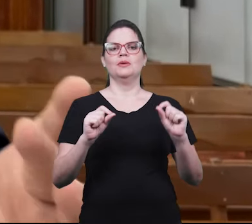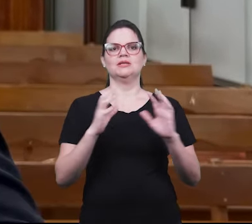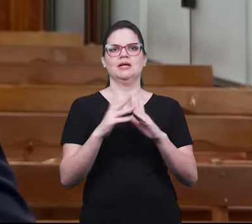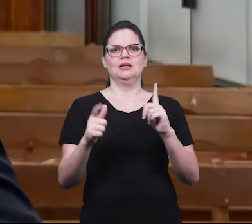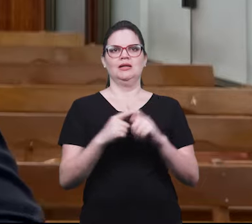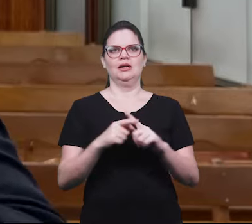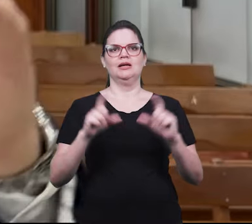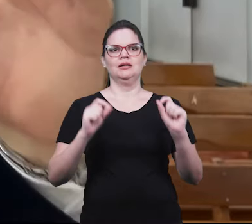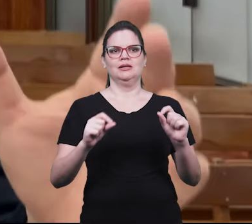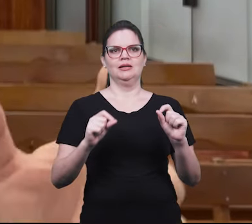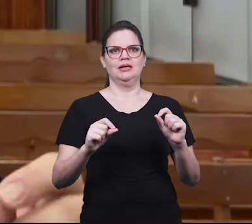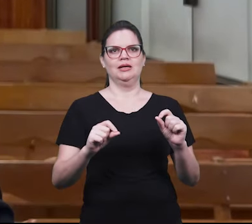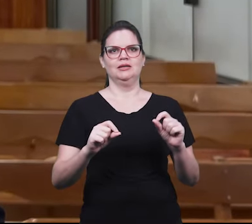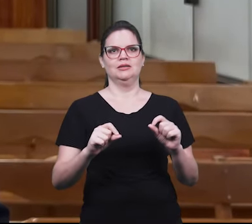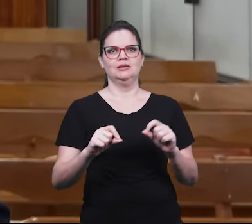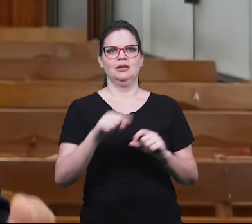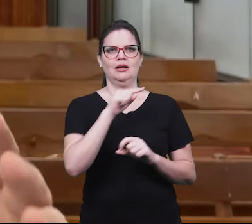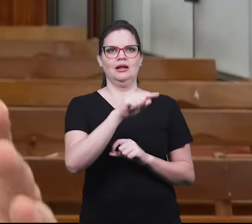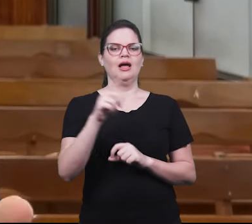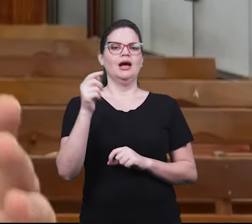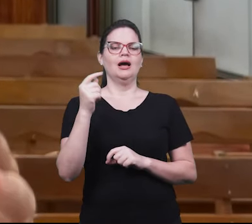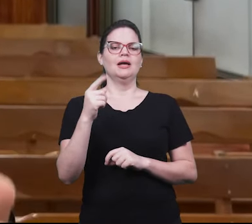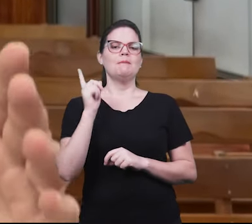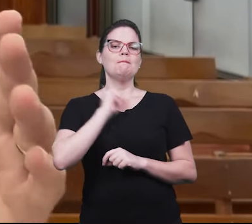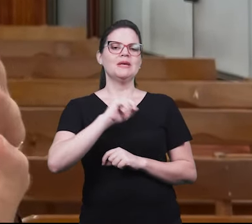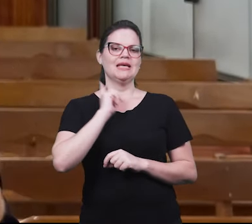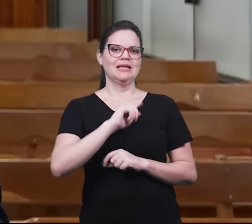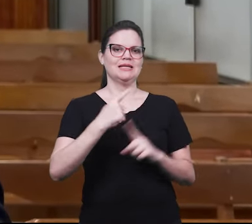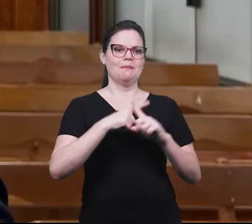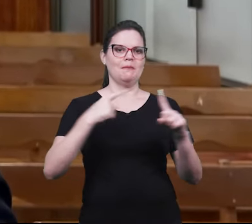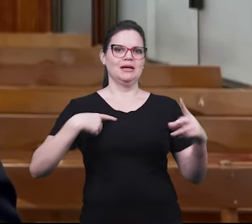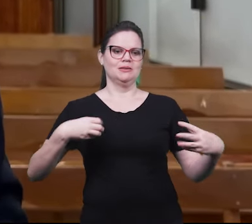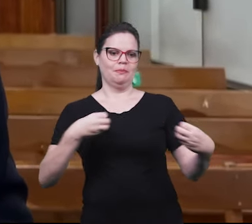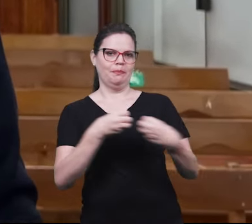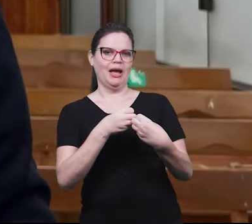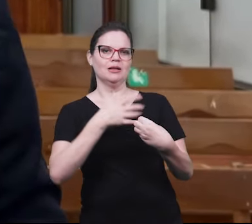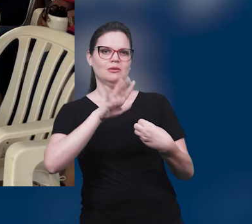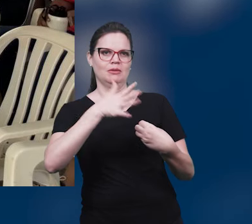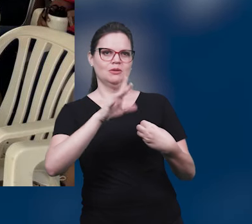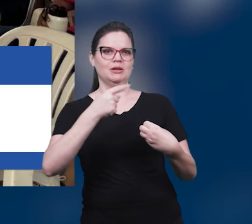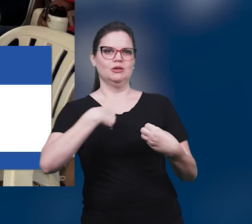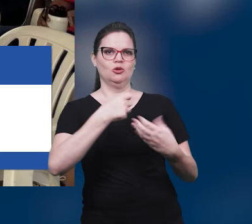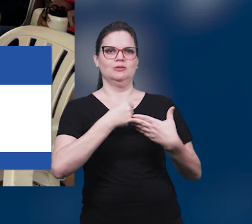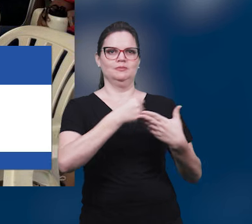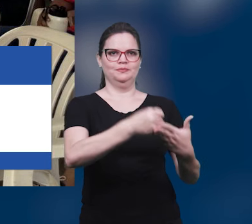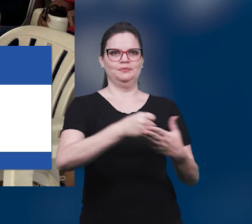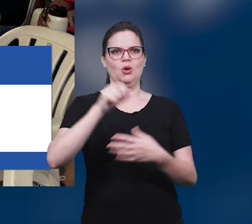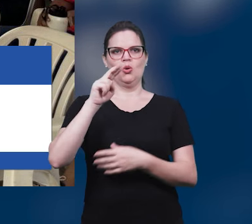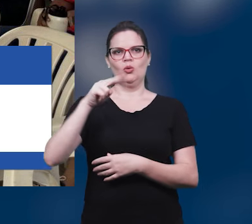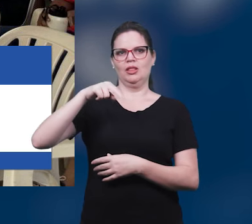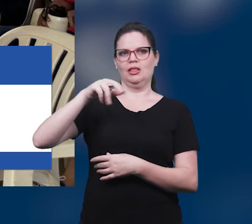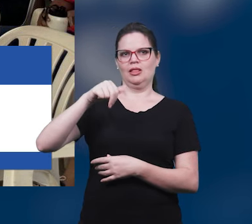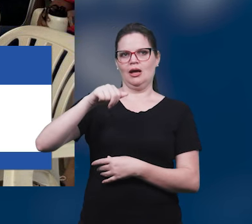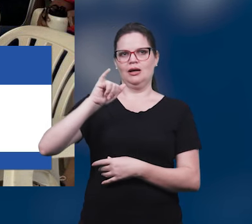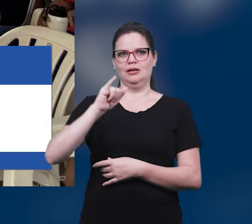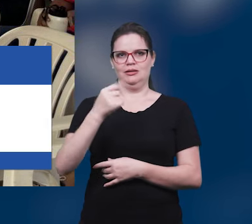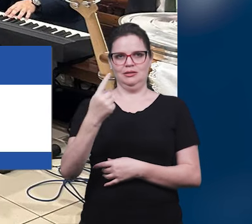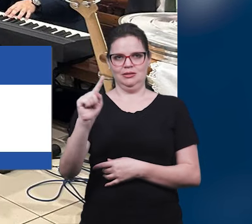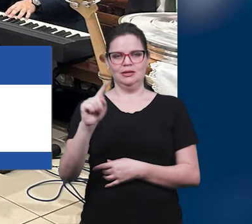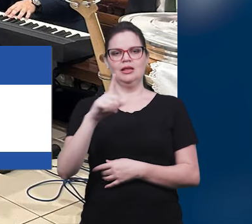Unaí que apesar de ficar em Minas Gerais é assistido por Brasília devido à proximidade ali teve um batismo à noite teve